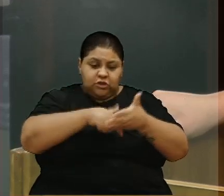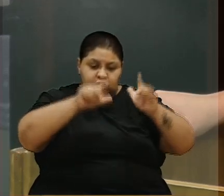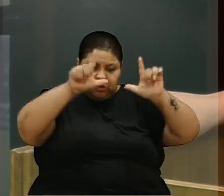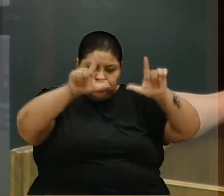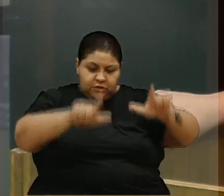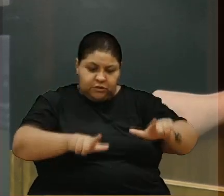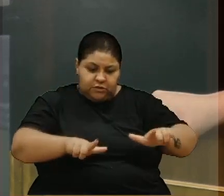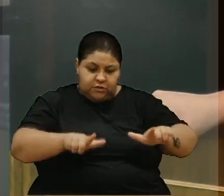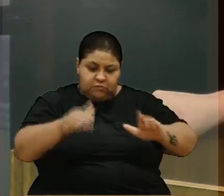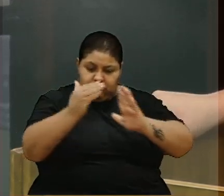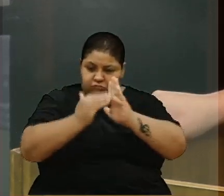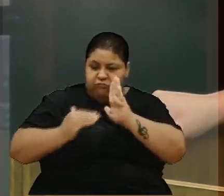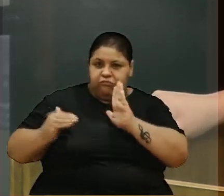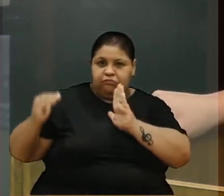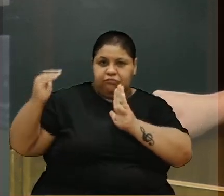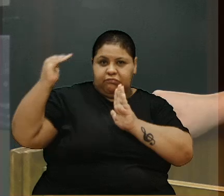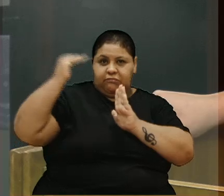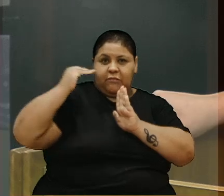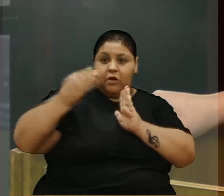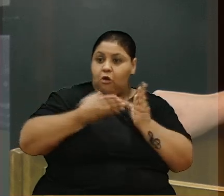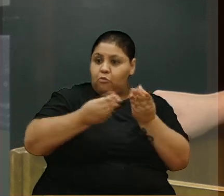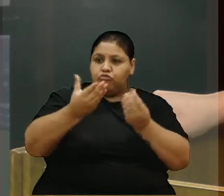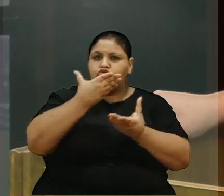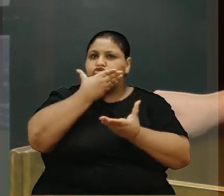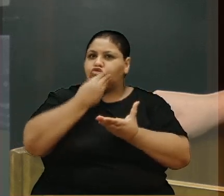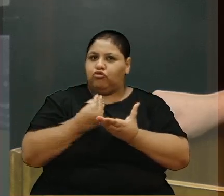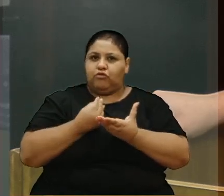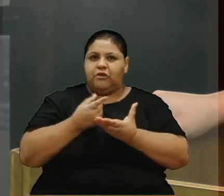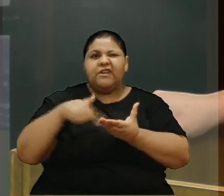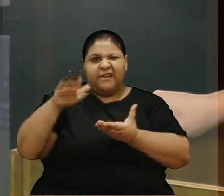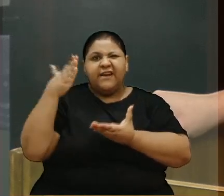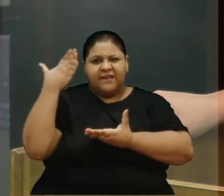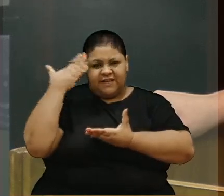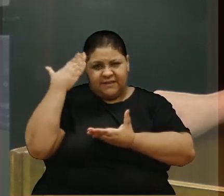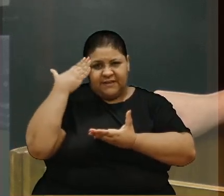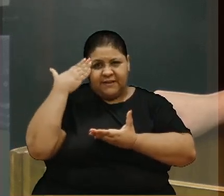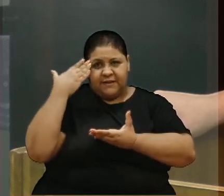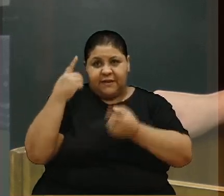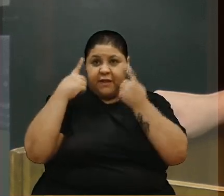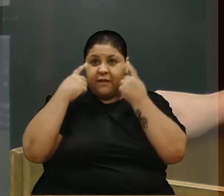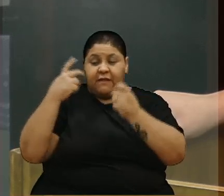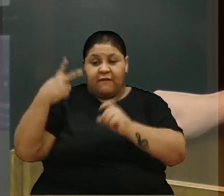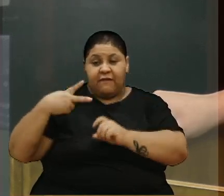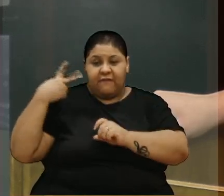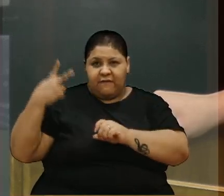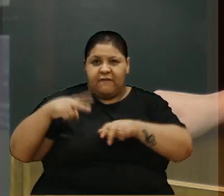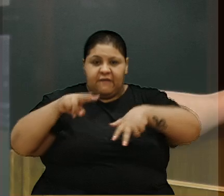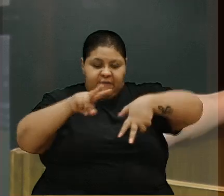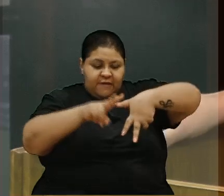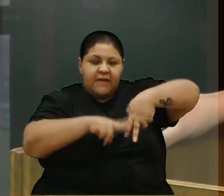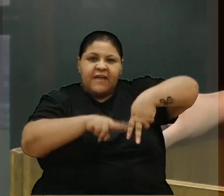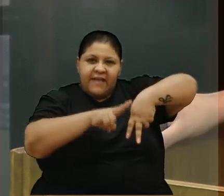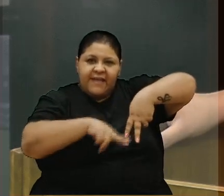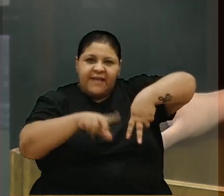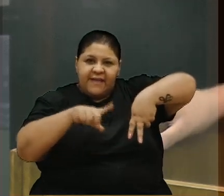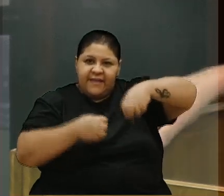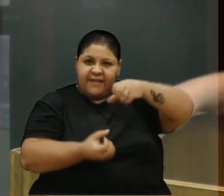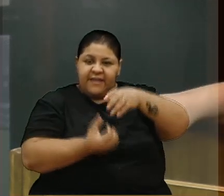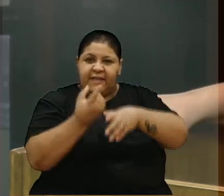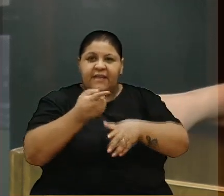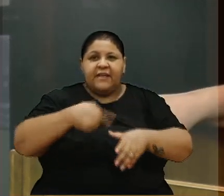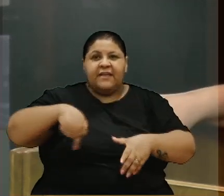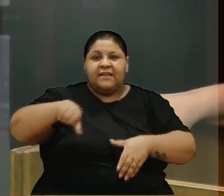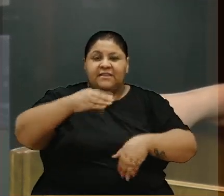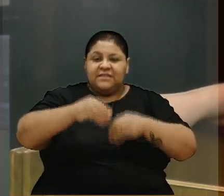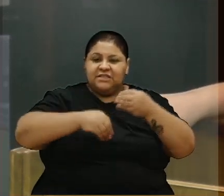que é majoritariamente masculino, porque a gente sabe que a violência política de gênero existe e a gente já sente